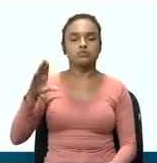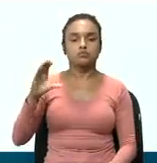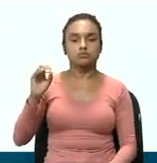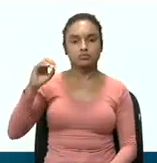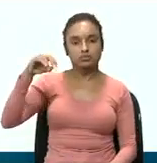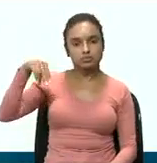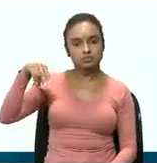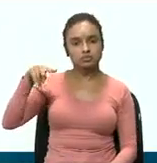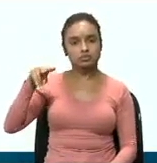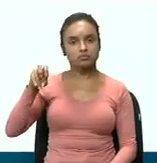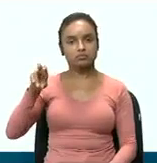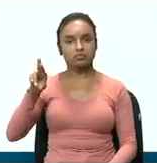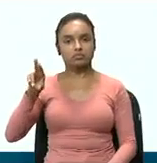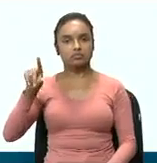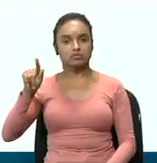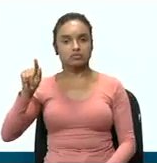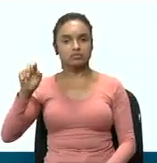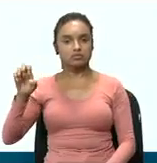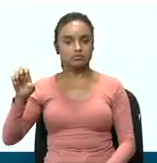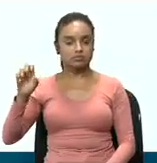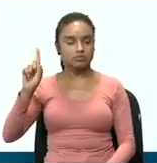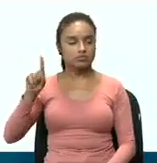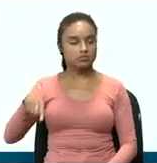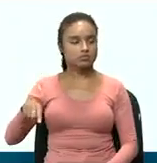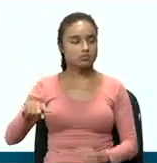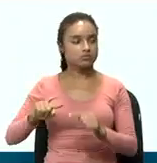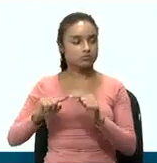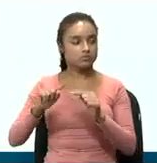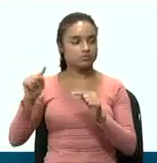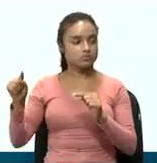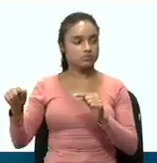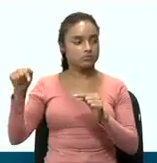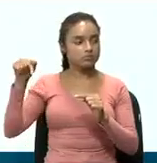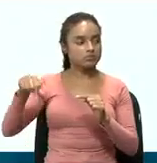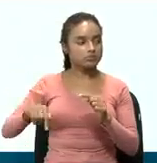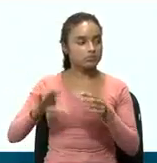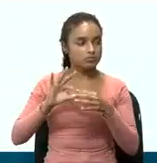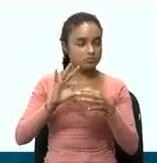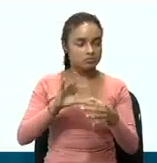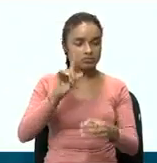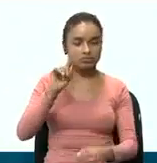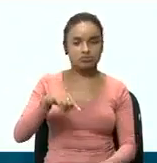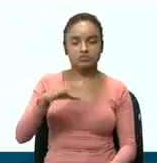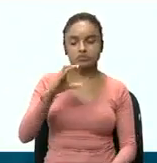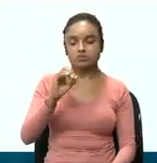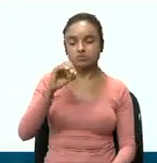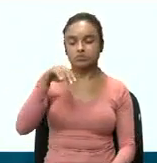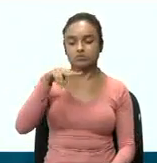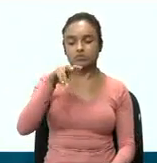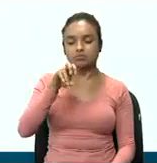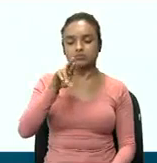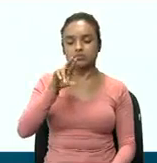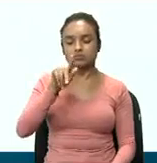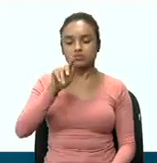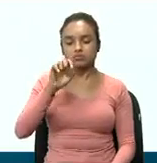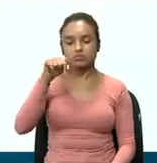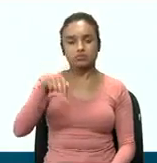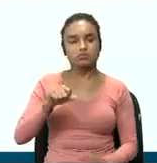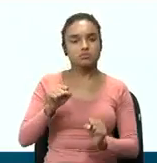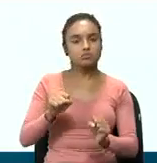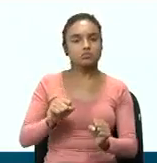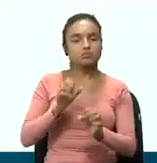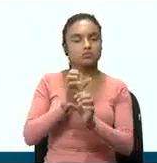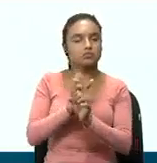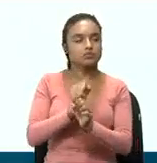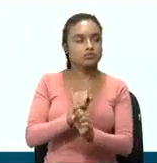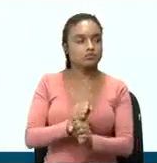Certo? Ela convergiu. E agora, como ela é uma série que converge, nós podemos então calcular